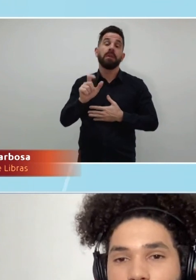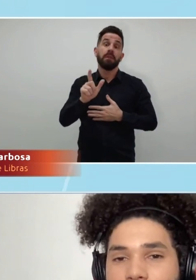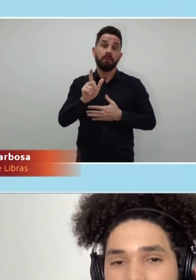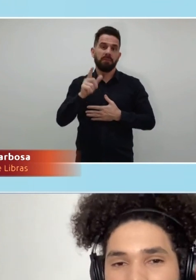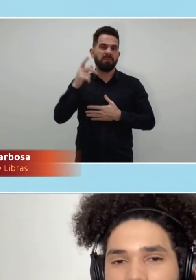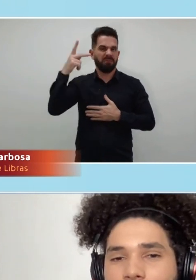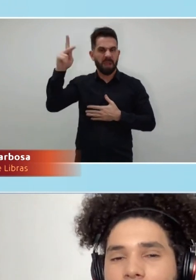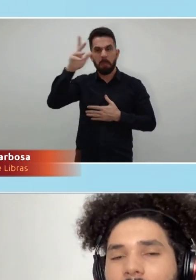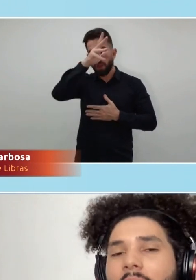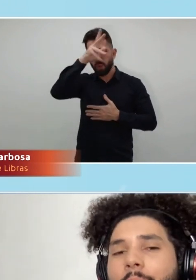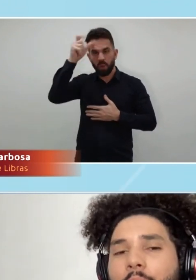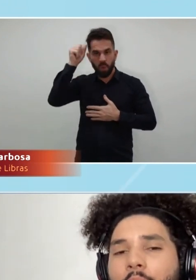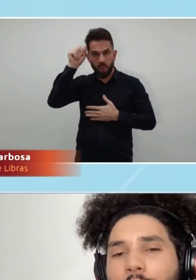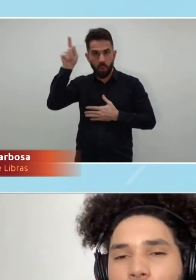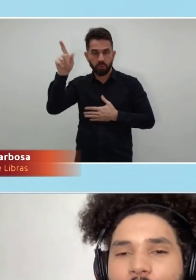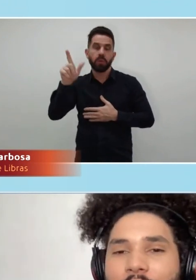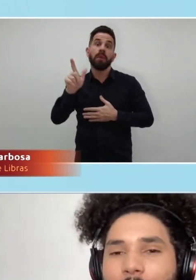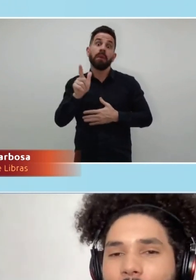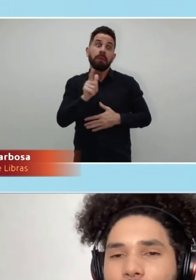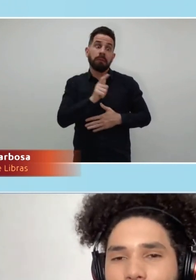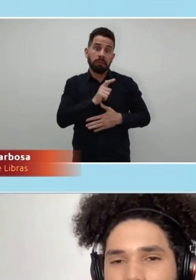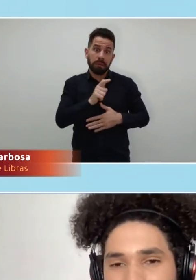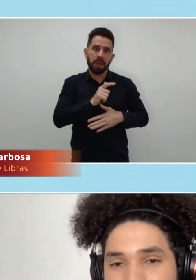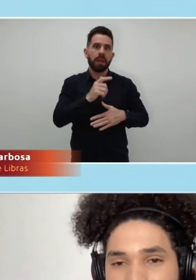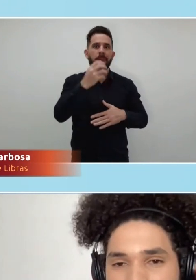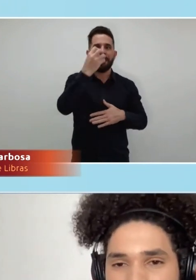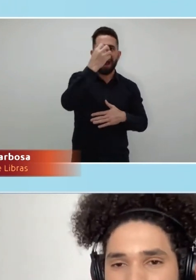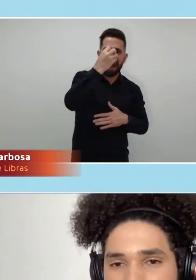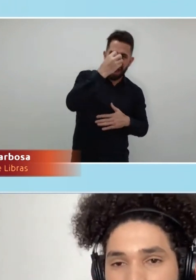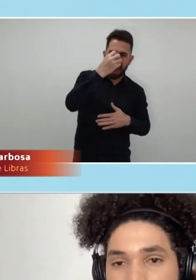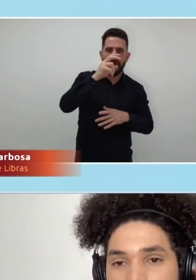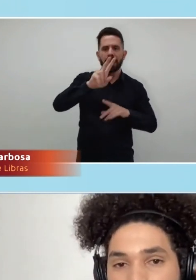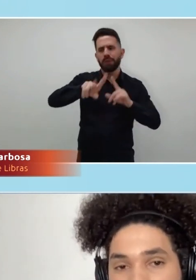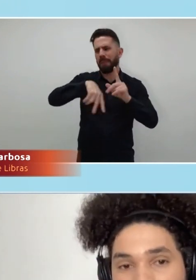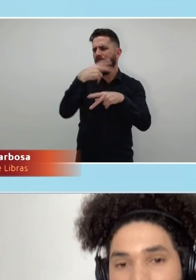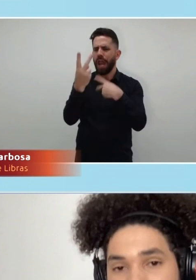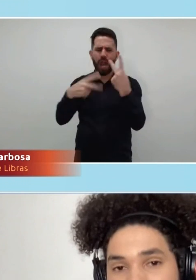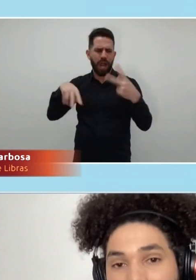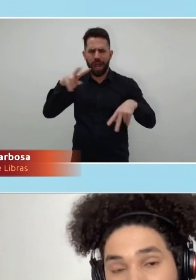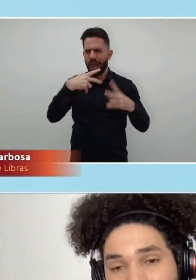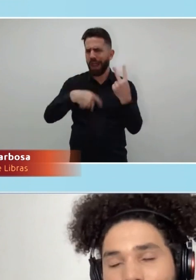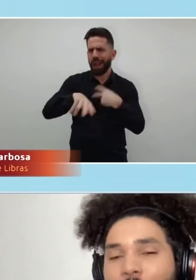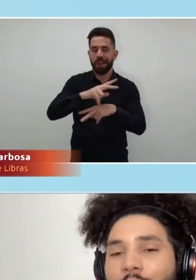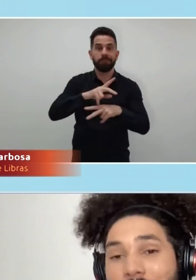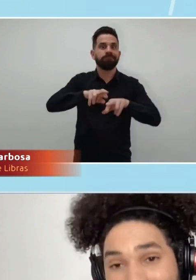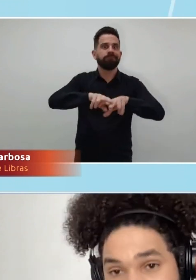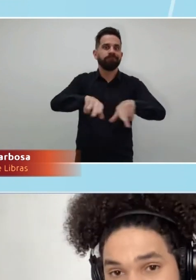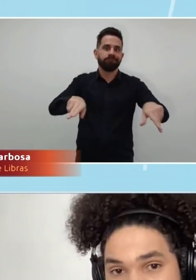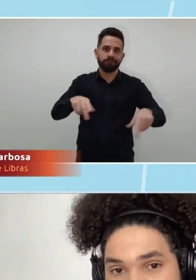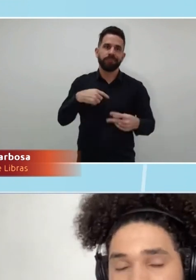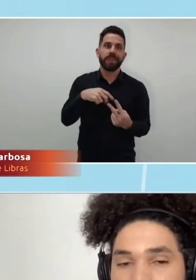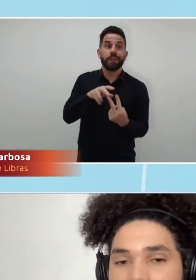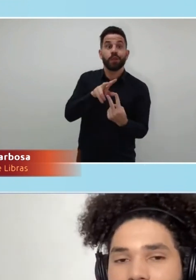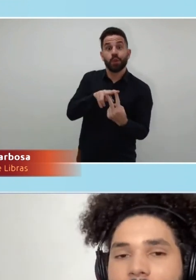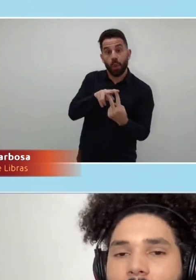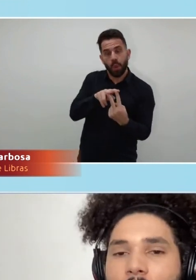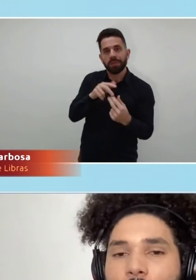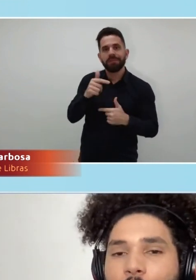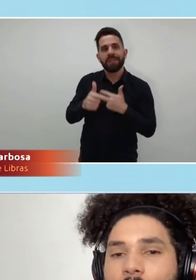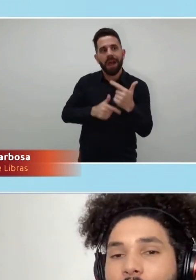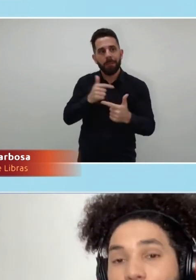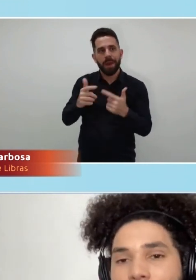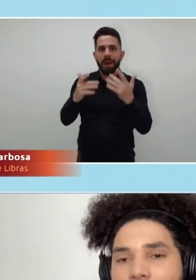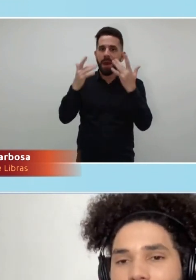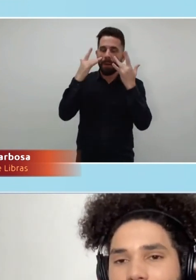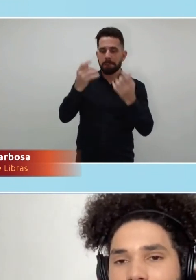história do espetáculo se passa após o fechamento do circo, onde trabalhavam os 2 personagens centrais que saem em